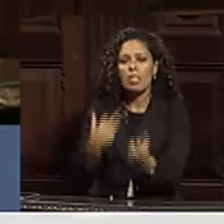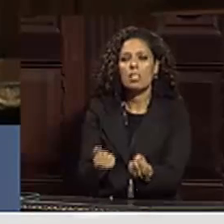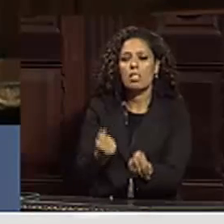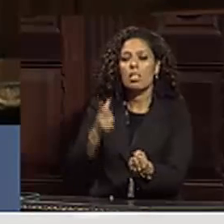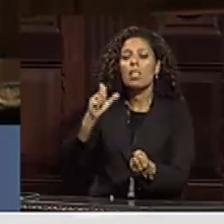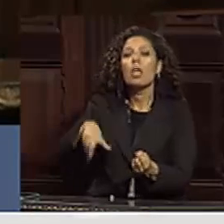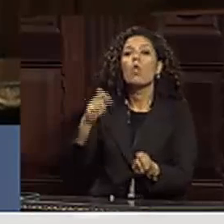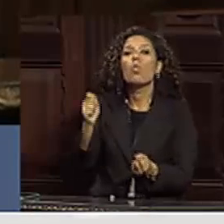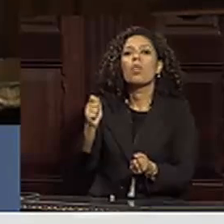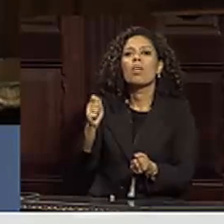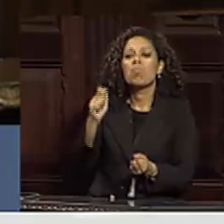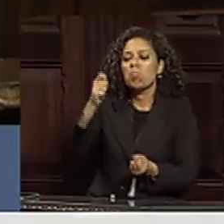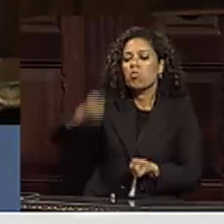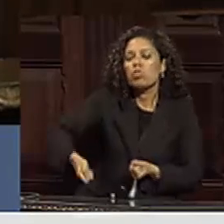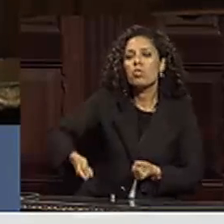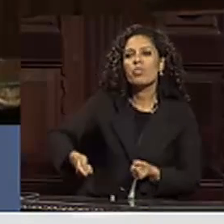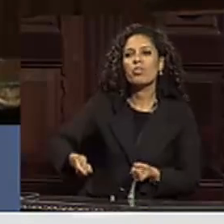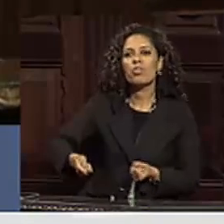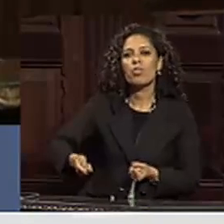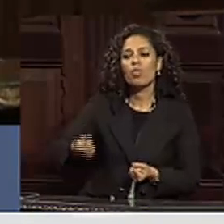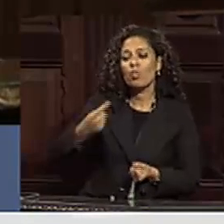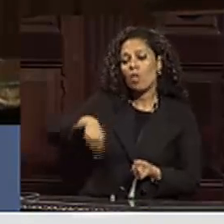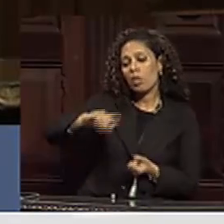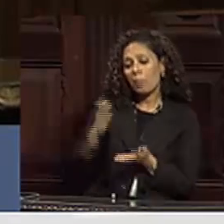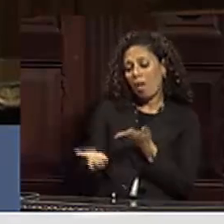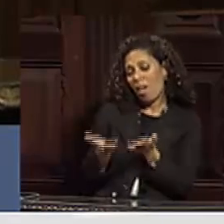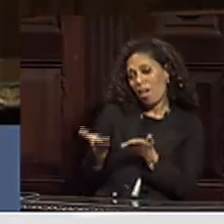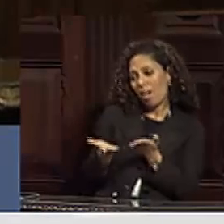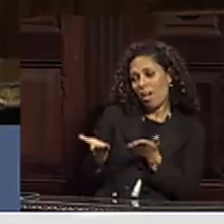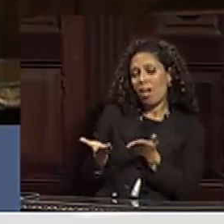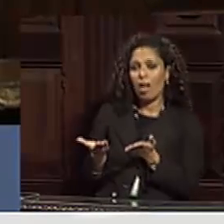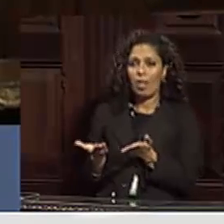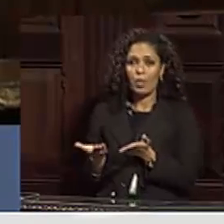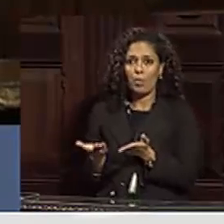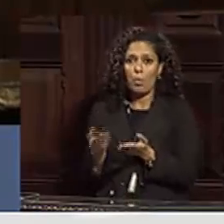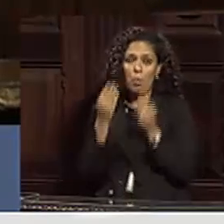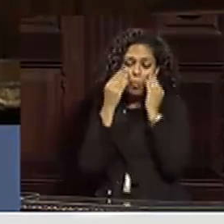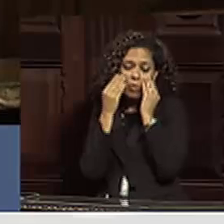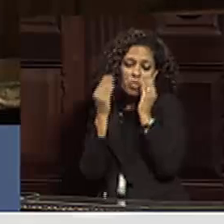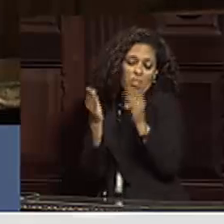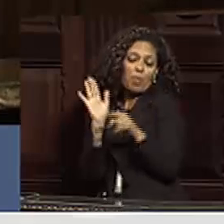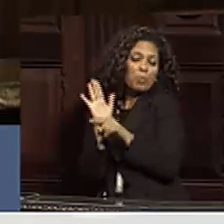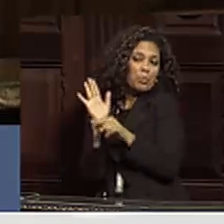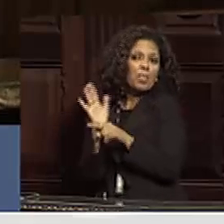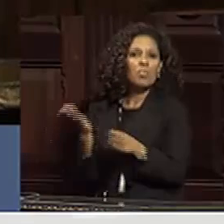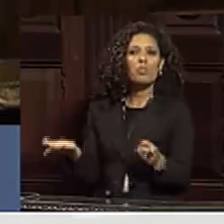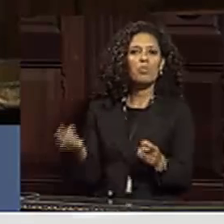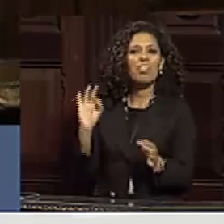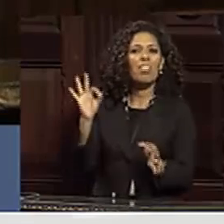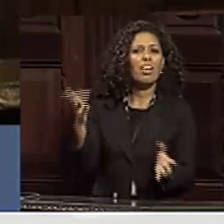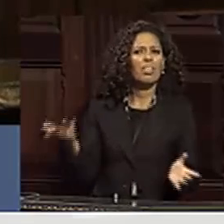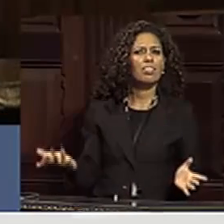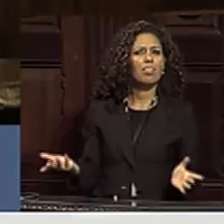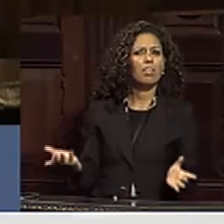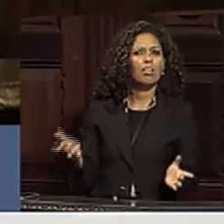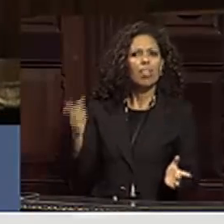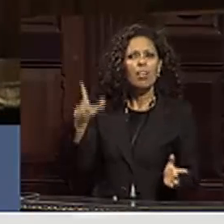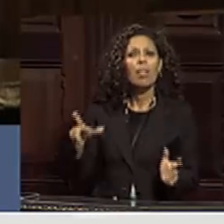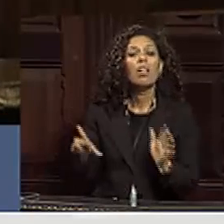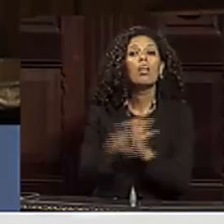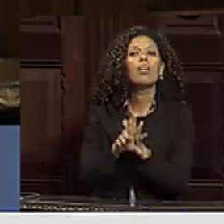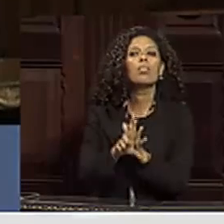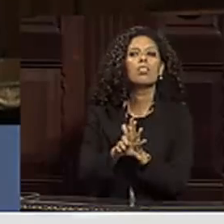é de solidariedade. Não é uma questão de a gente prestar um benefício aos guardas municipais. É uma questão